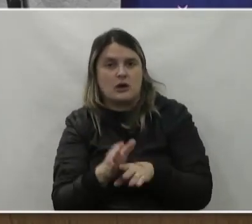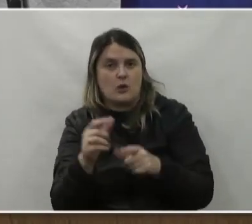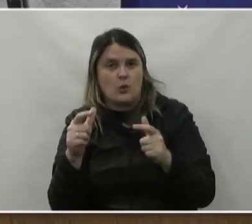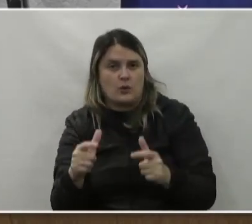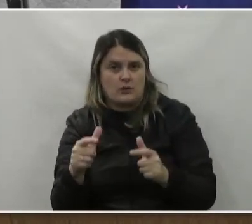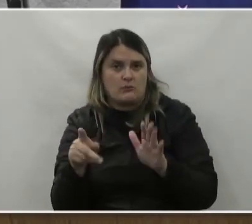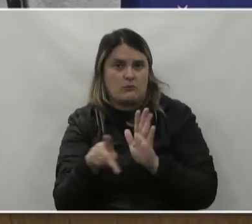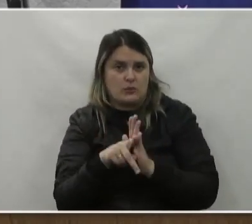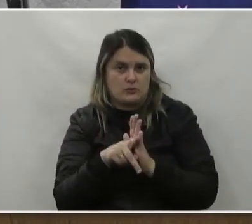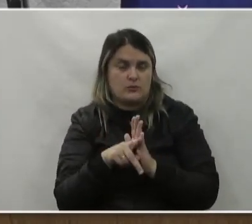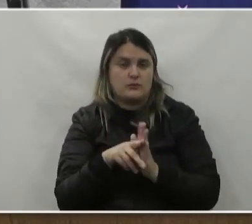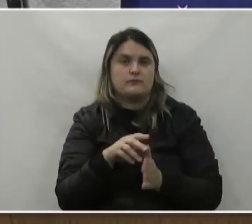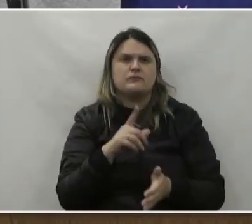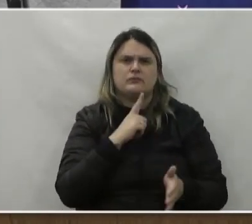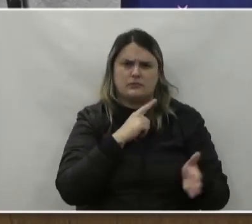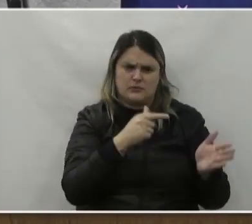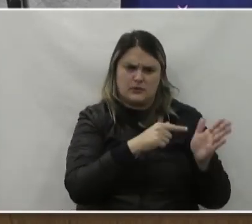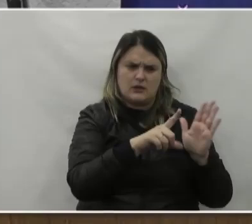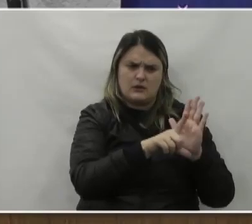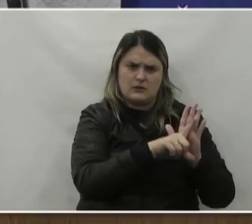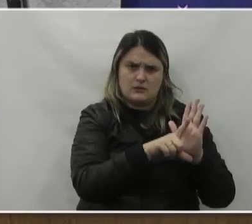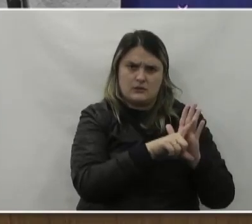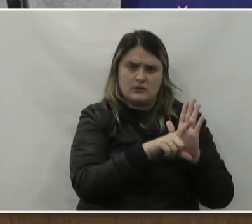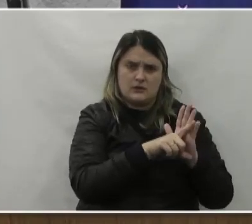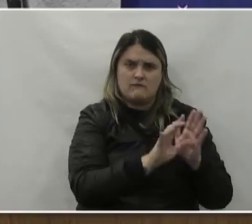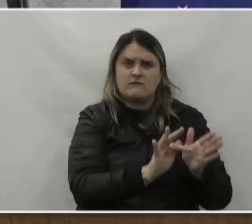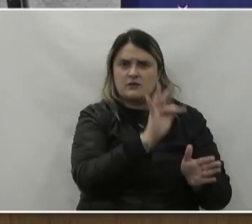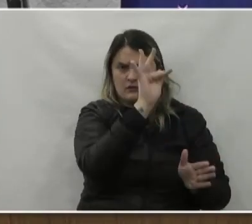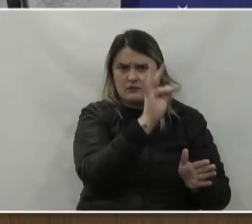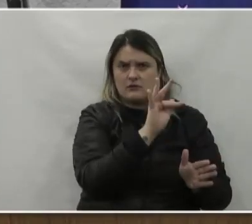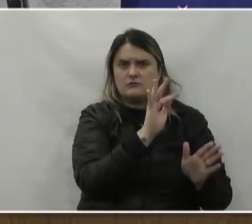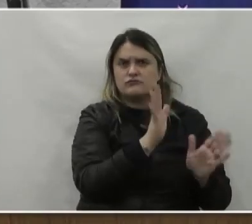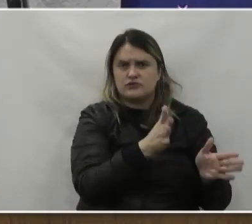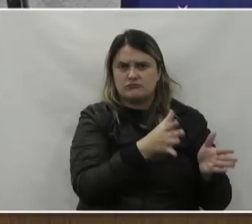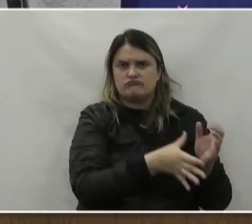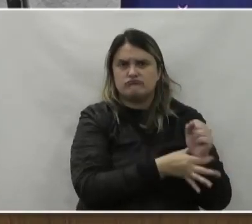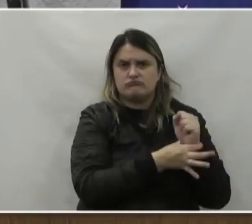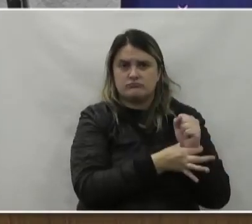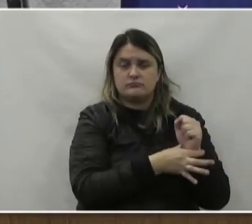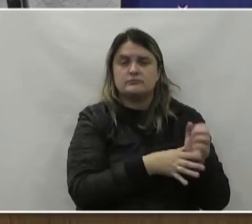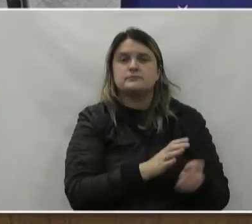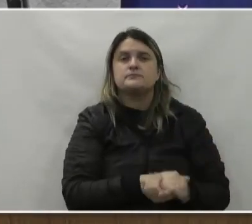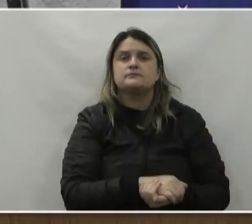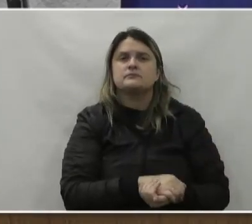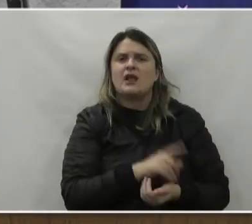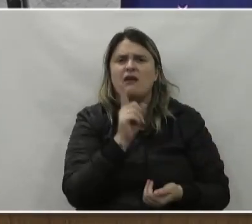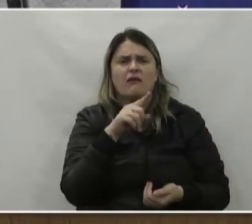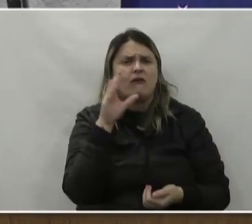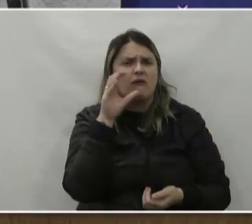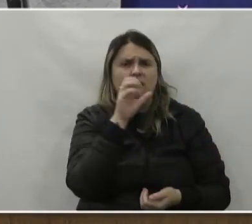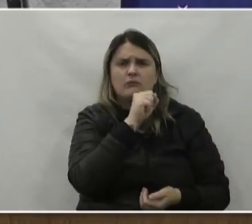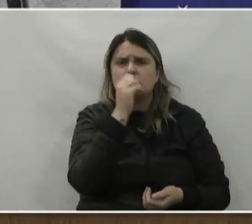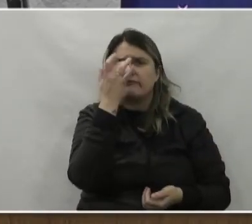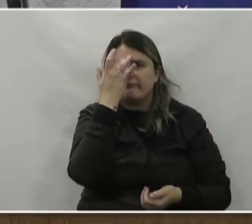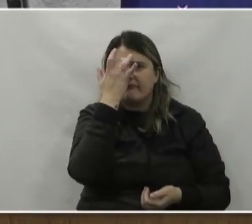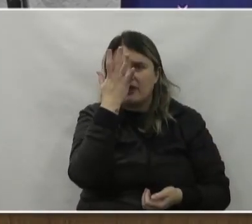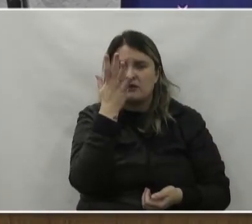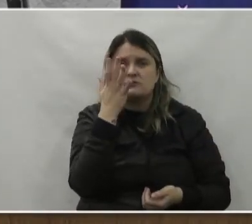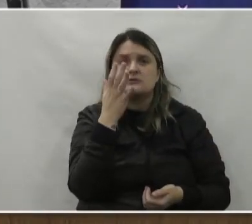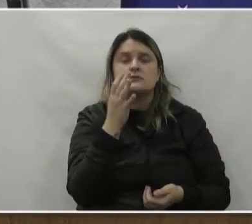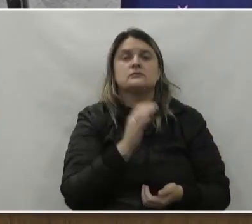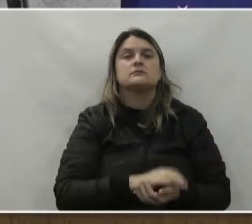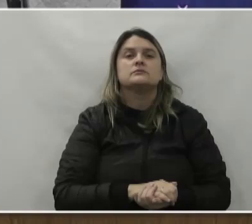público, conforme garantido pela legislação federal. Trata-se de uma medida simples, mas de grande